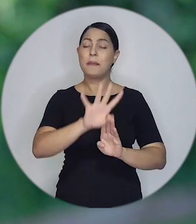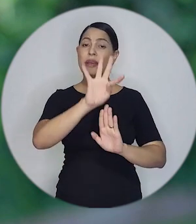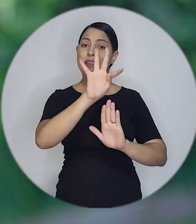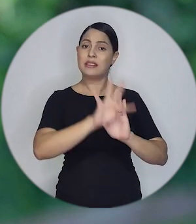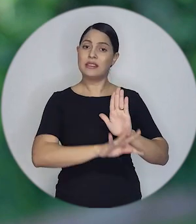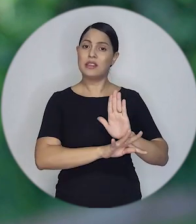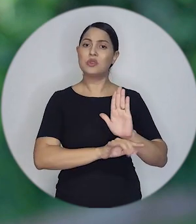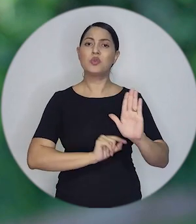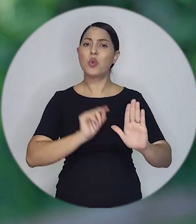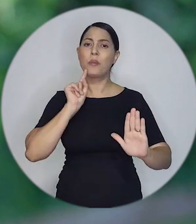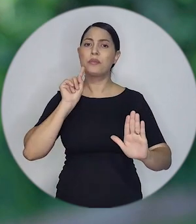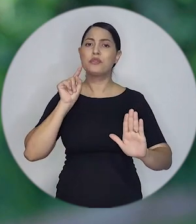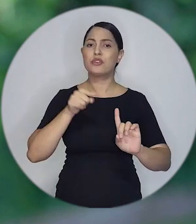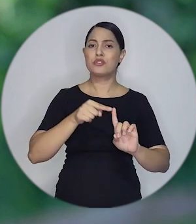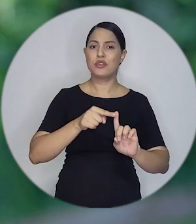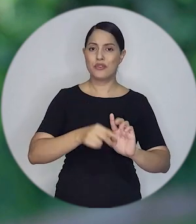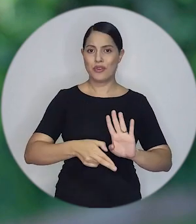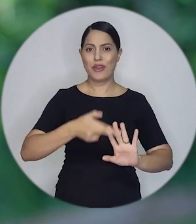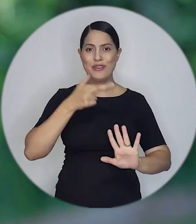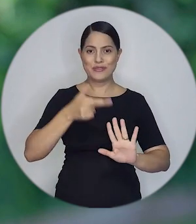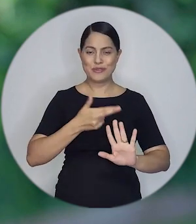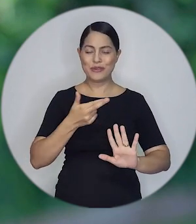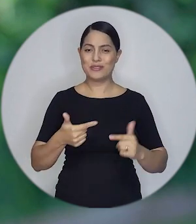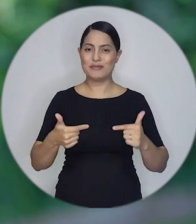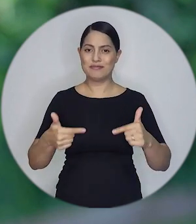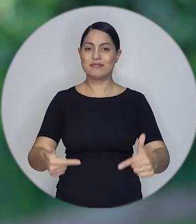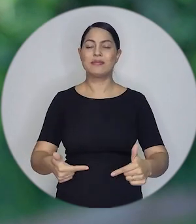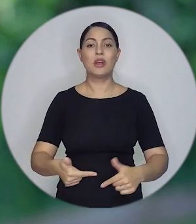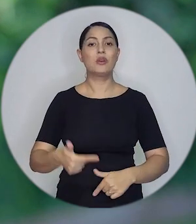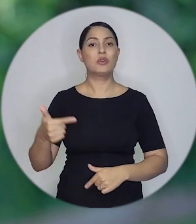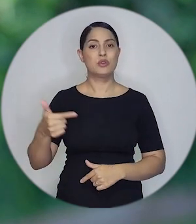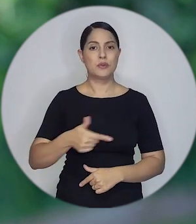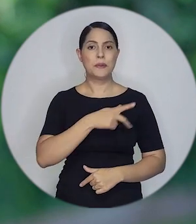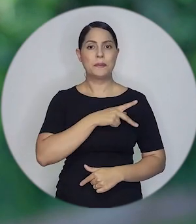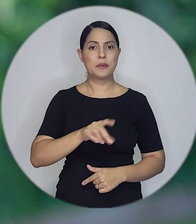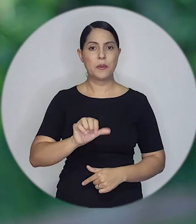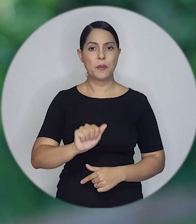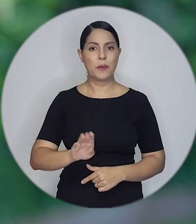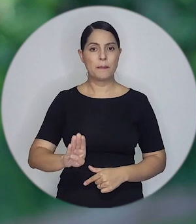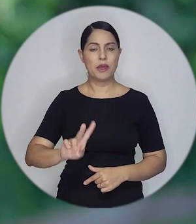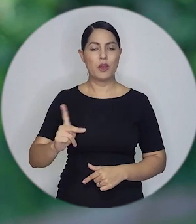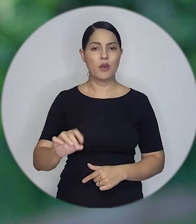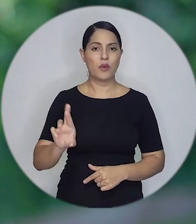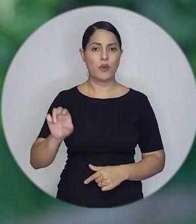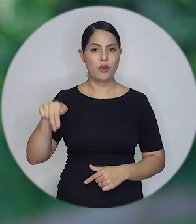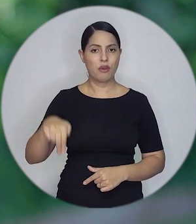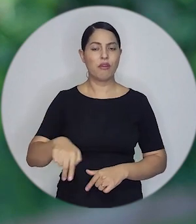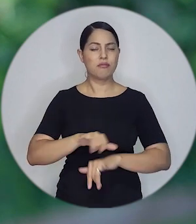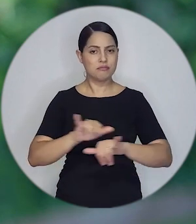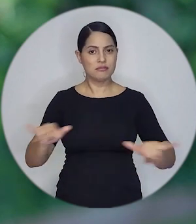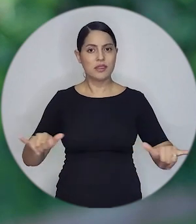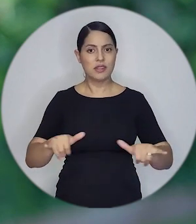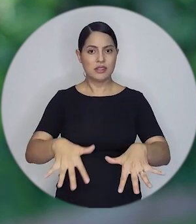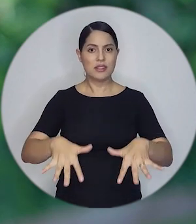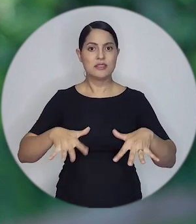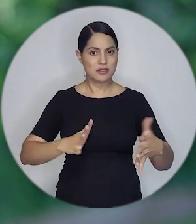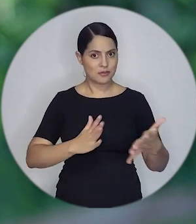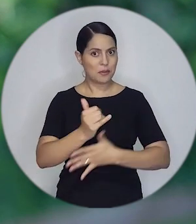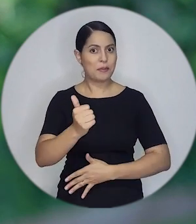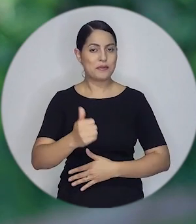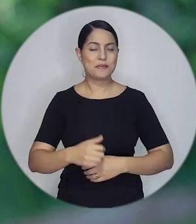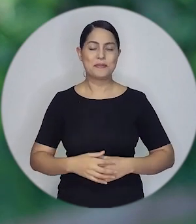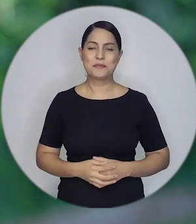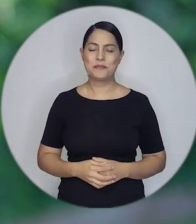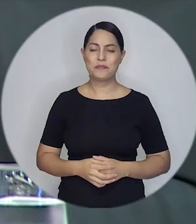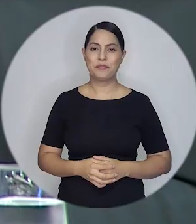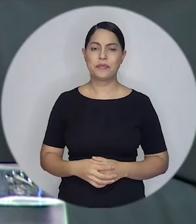é transformar o texto em uma resolução. A proposta foi feita pelo vice-presidente da OAB, Rafael Horne, e aprovada por aclamação